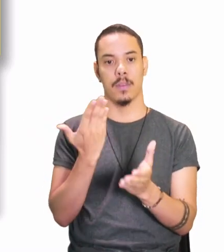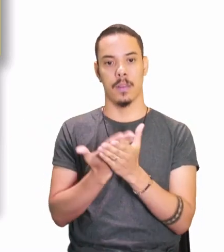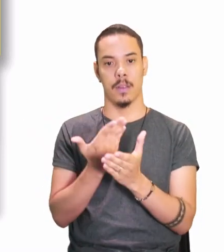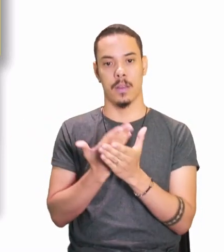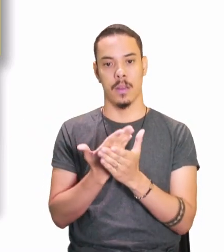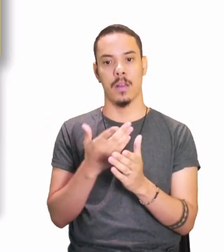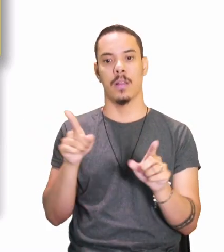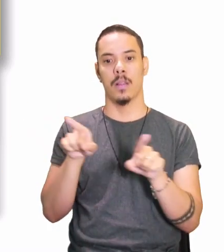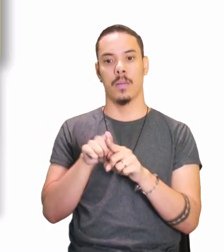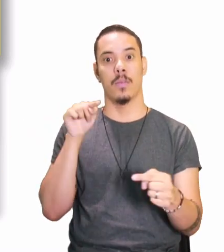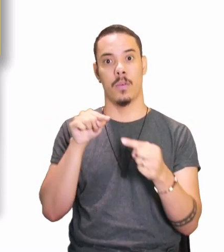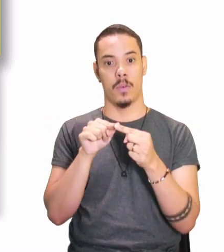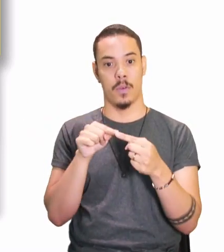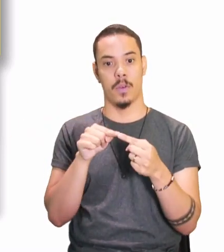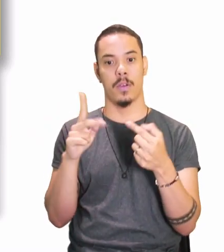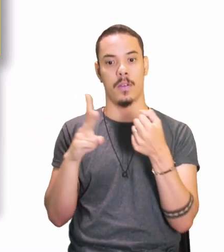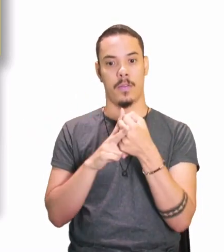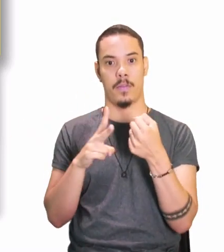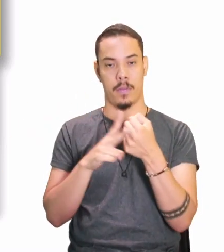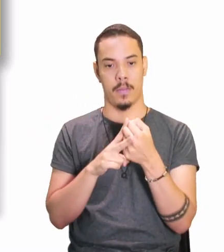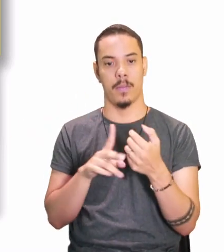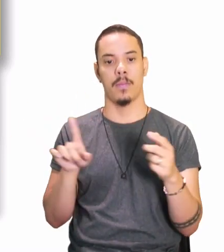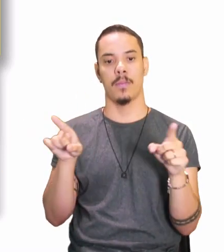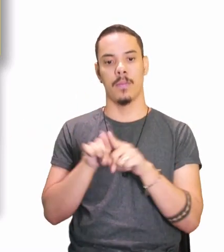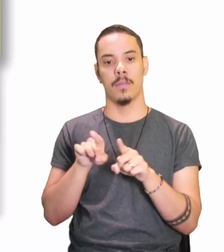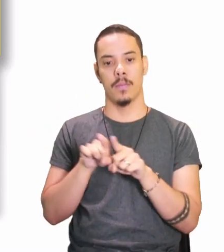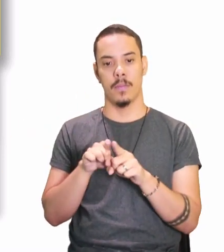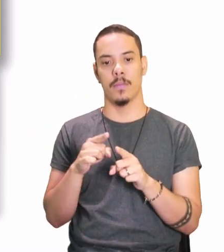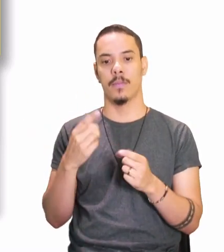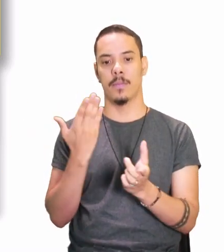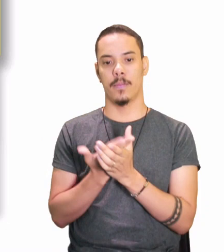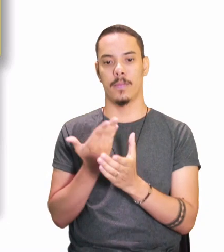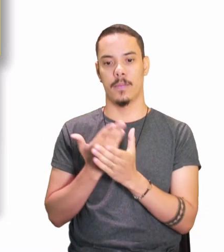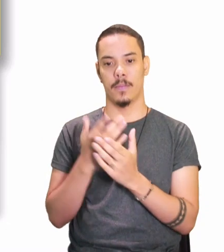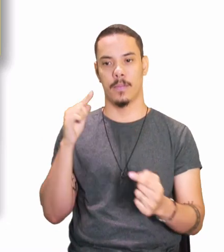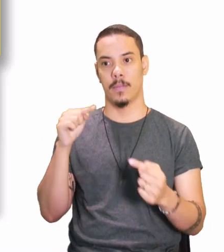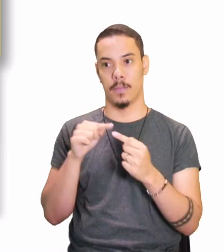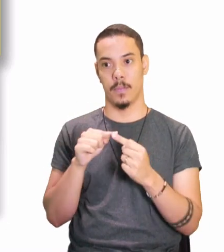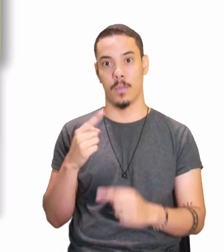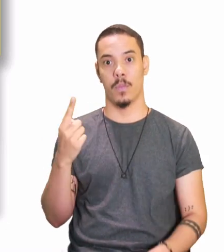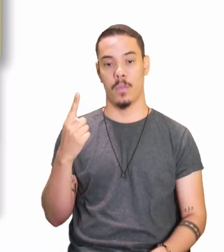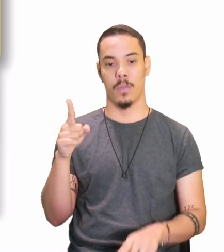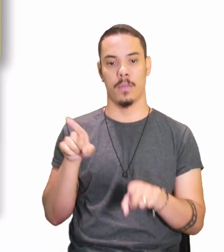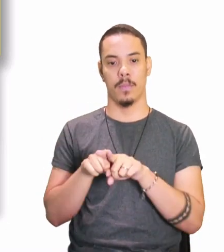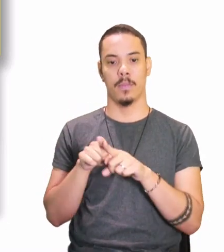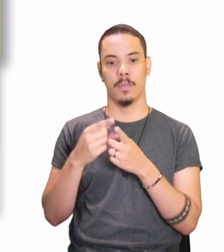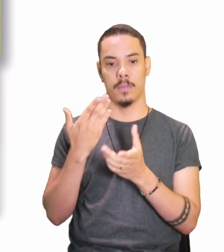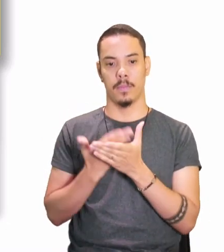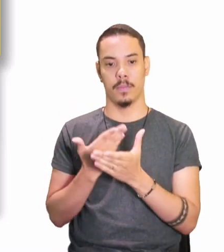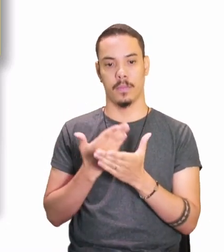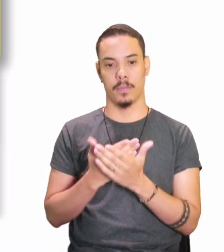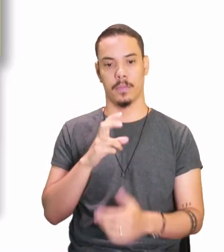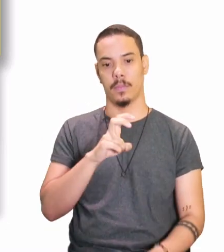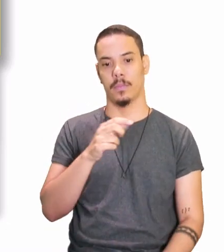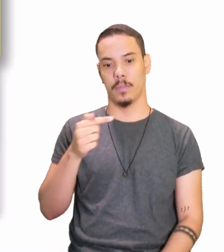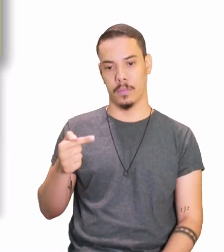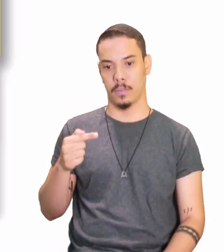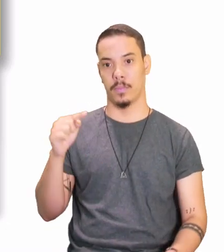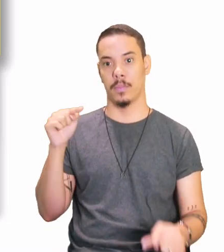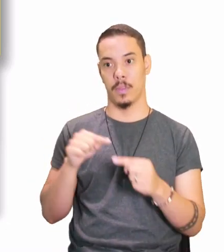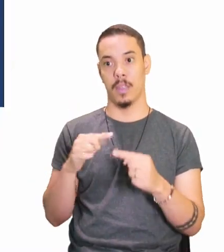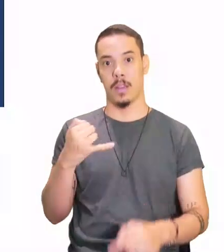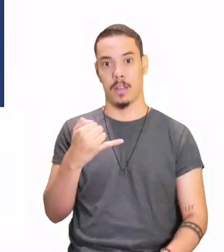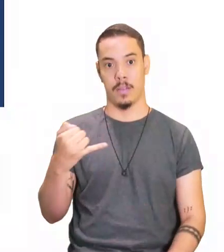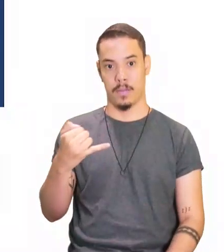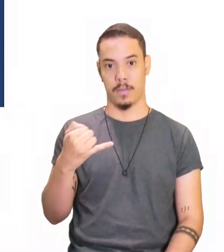concordância verbal 1. Aula 53, concordância nominal 1. E aula 57, que é o emprego do